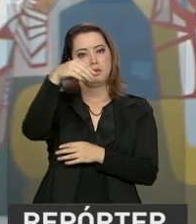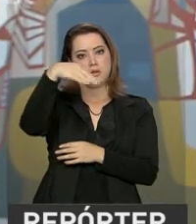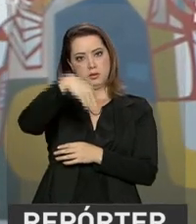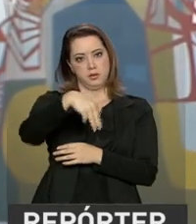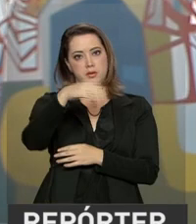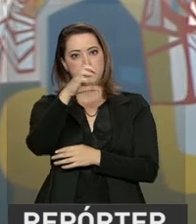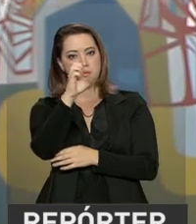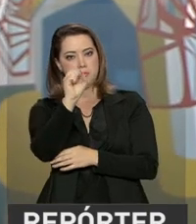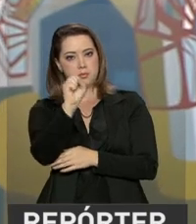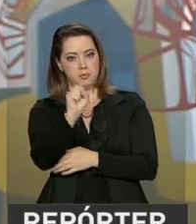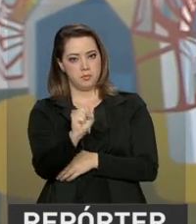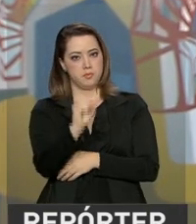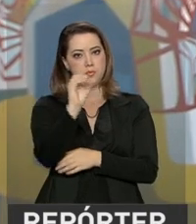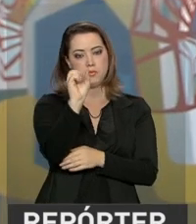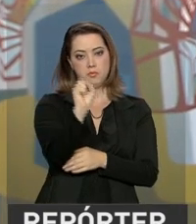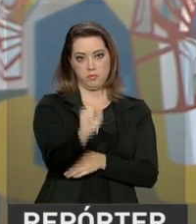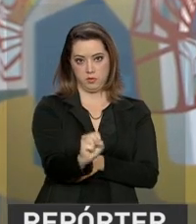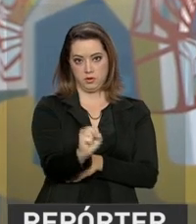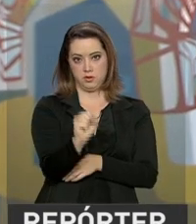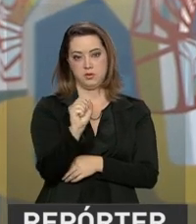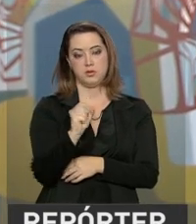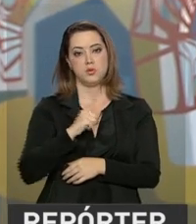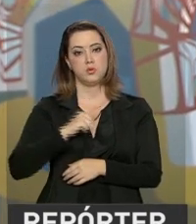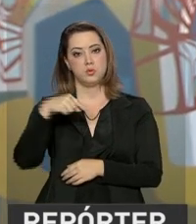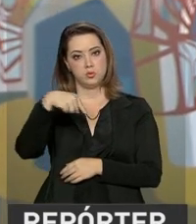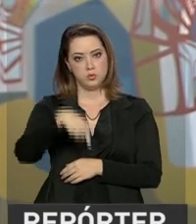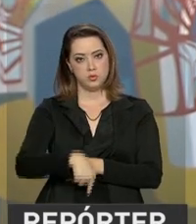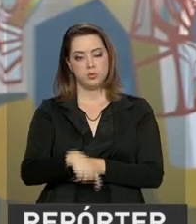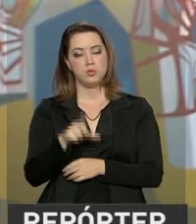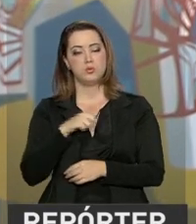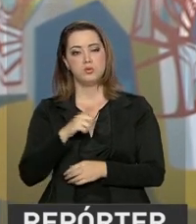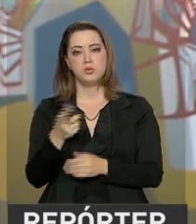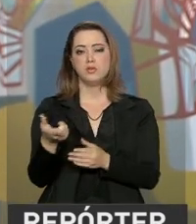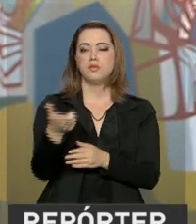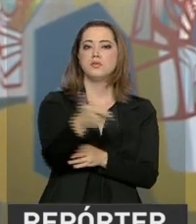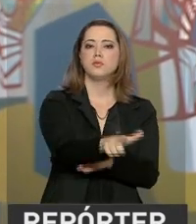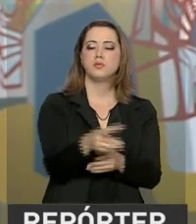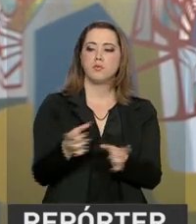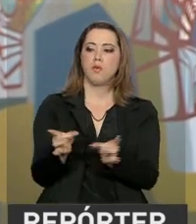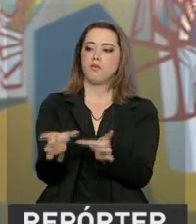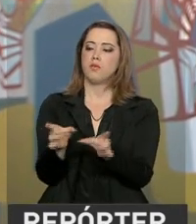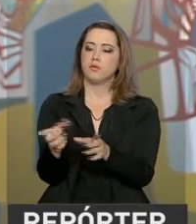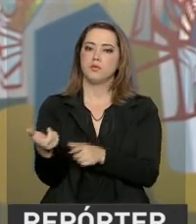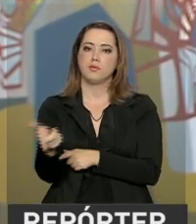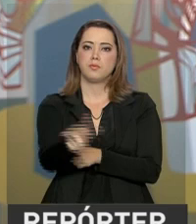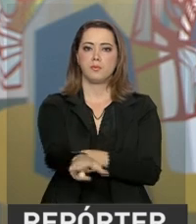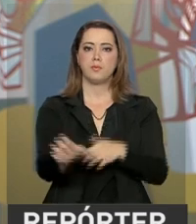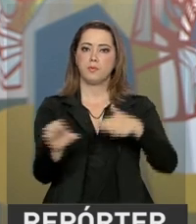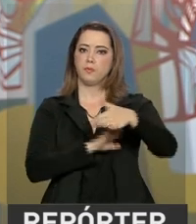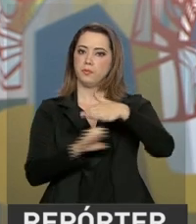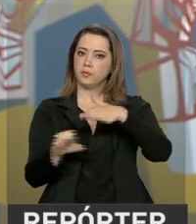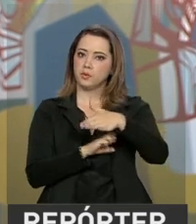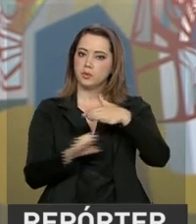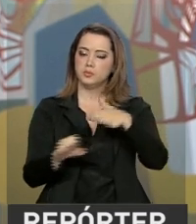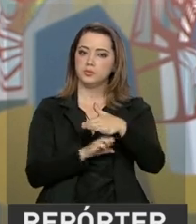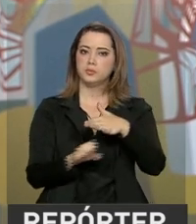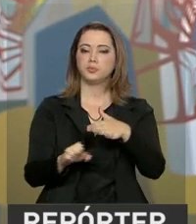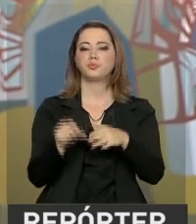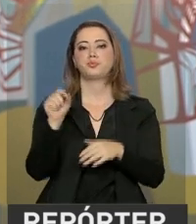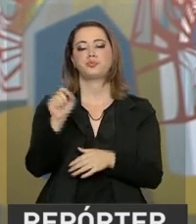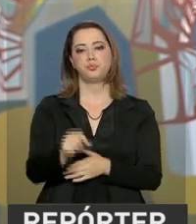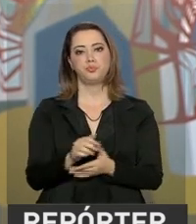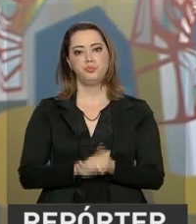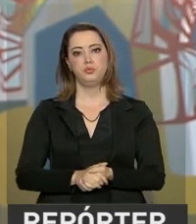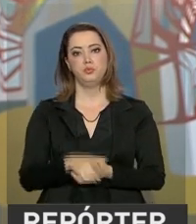pral pra companhia state Oil Brasil olle e gás um braço da multinacional norueguesa state Oil no